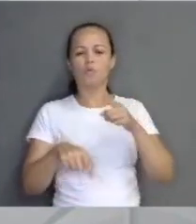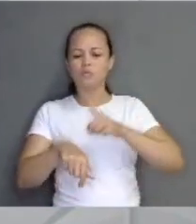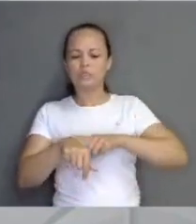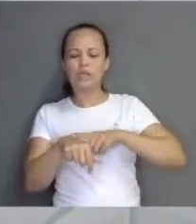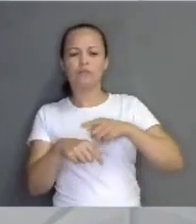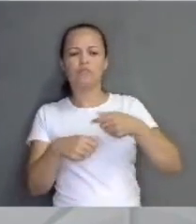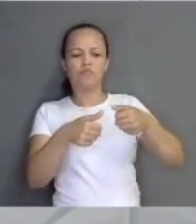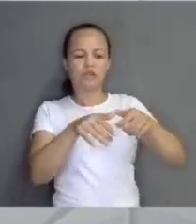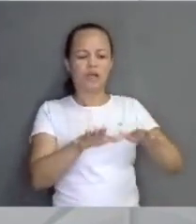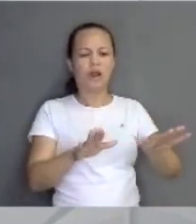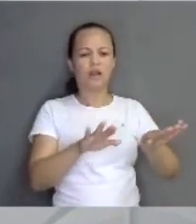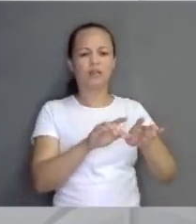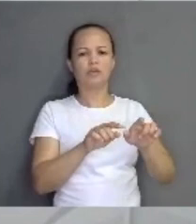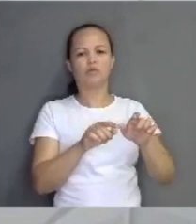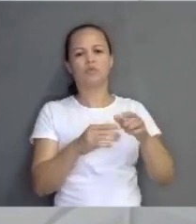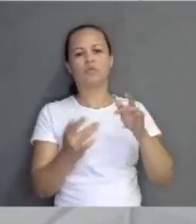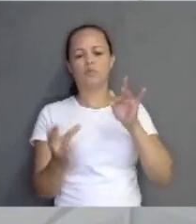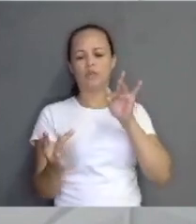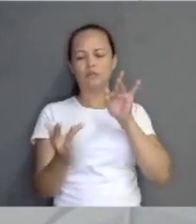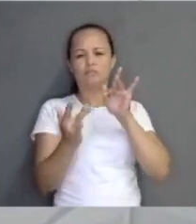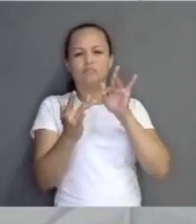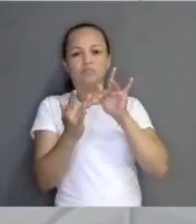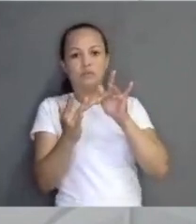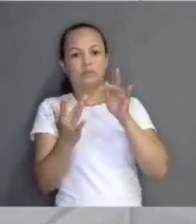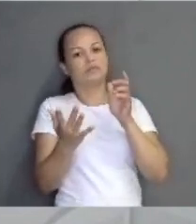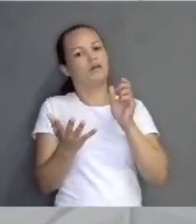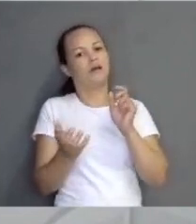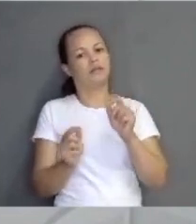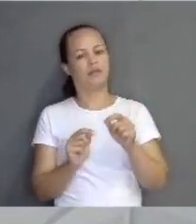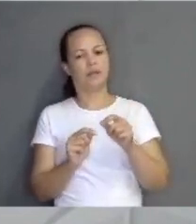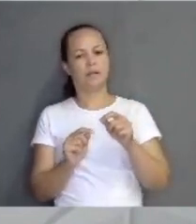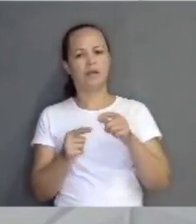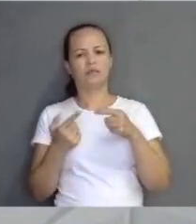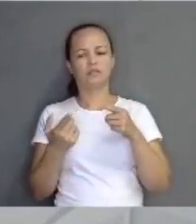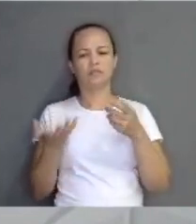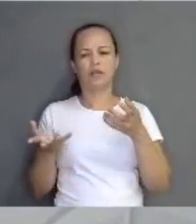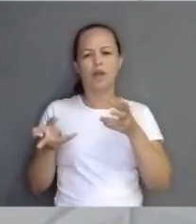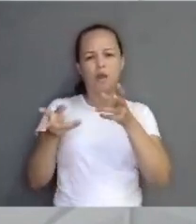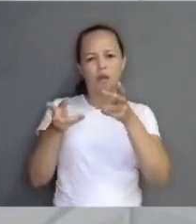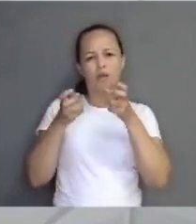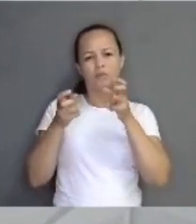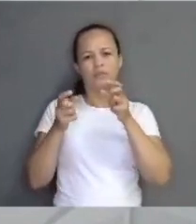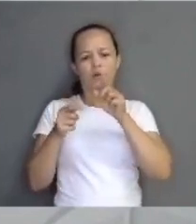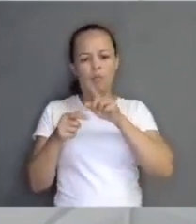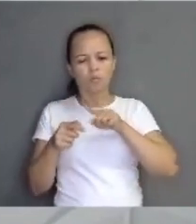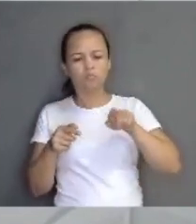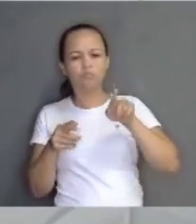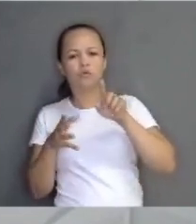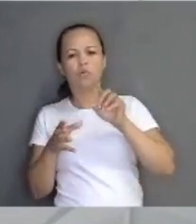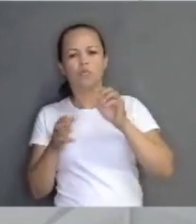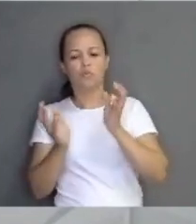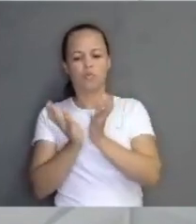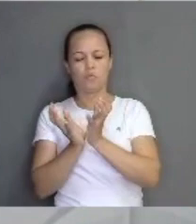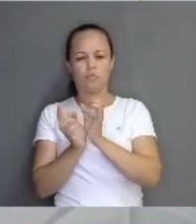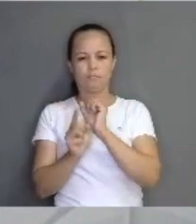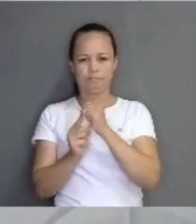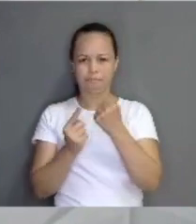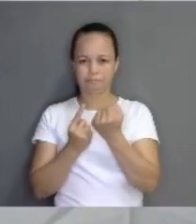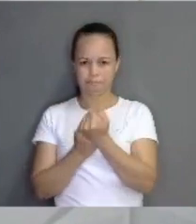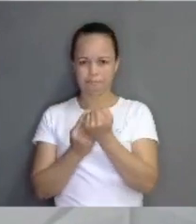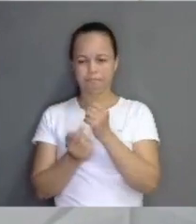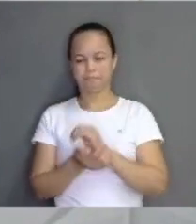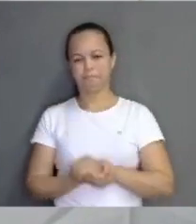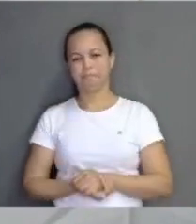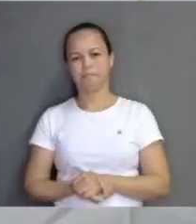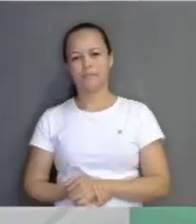acabam tendo uma certa intimidade. E isso modifica a visão de grupo social, tá bom? Vamos lá.